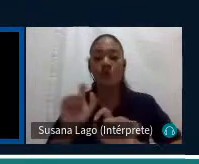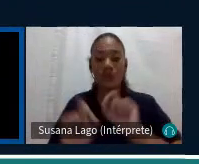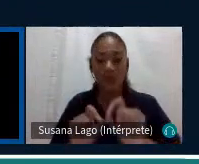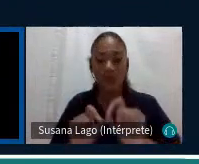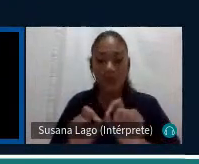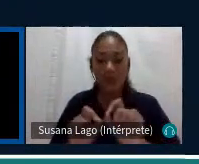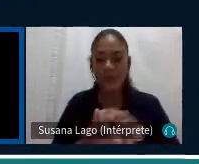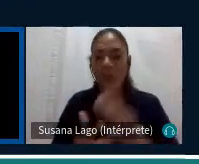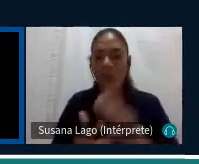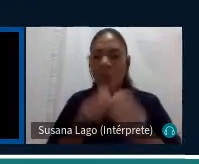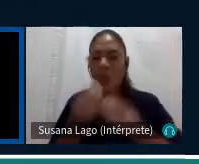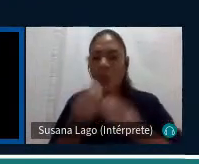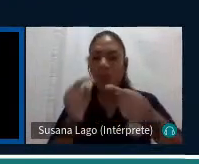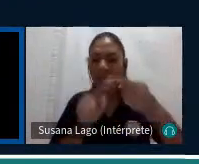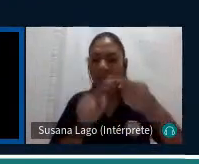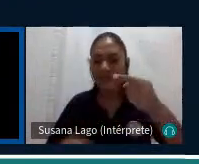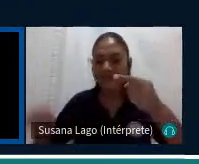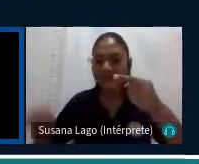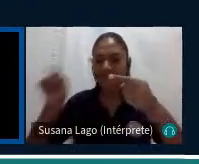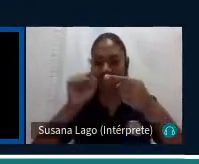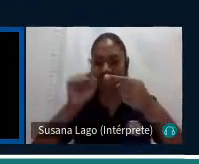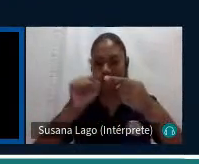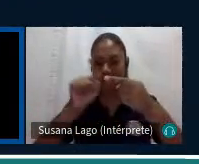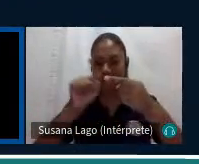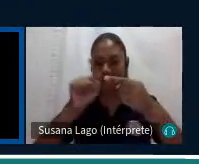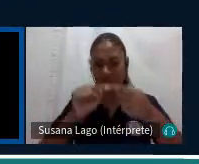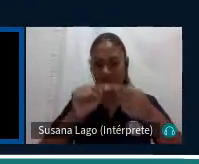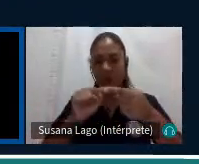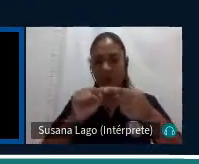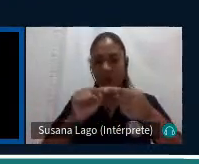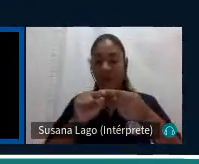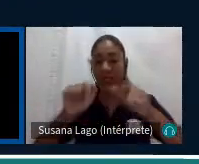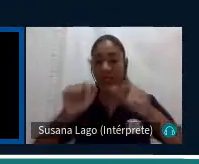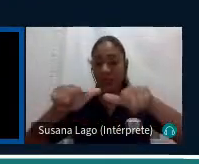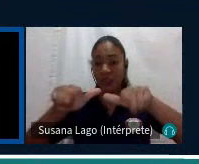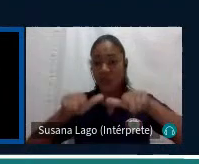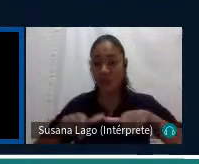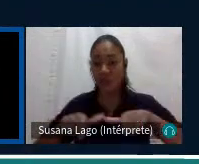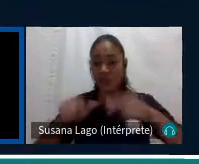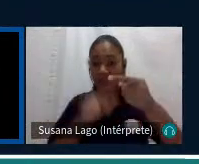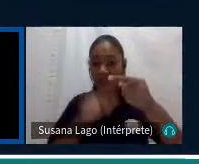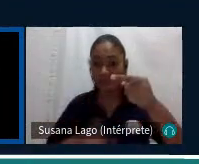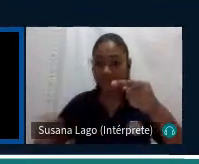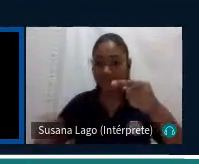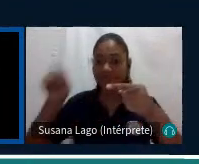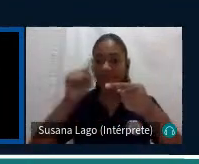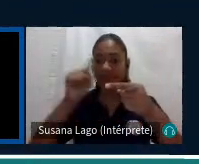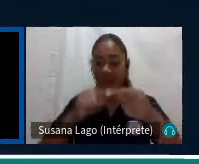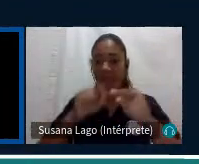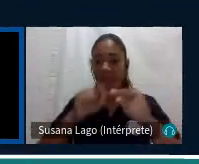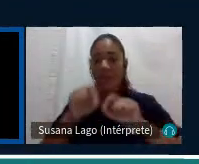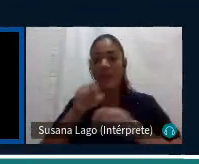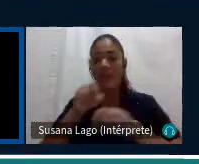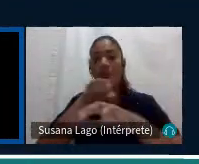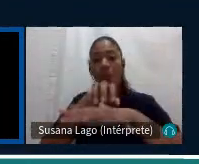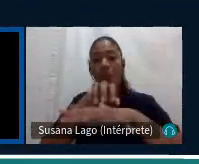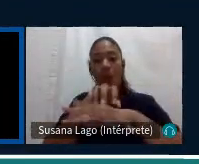posição e o circuito de controle. O circuito de controle é essa plaquinha verde, que tem um microcontrolador ali que ele vai trabalhar, ele vai